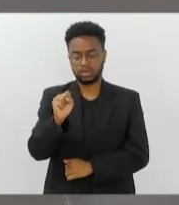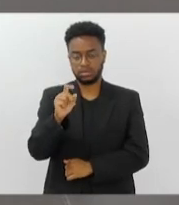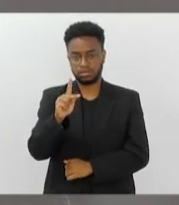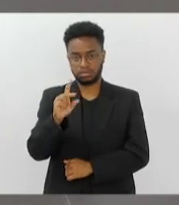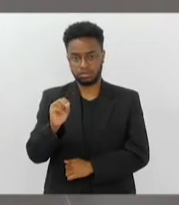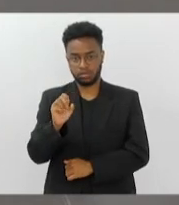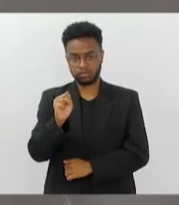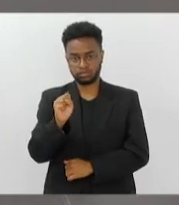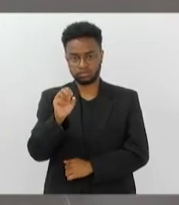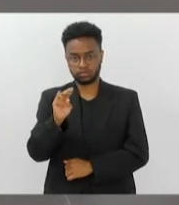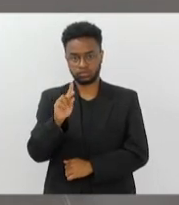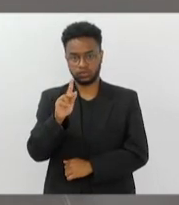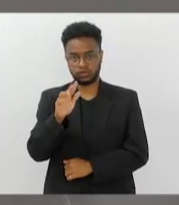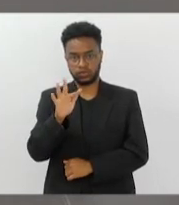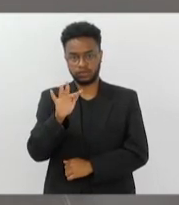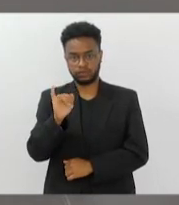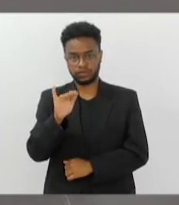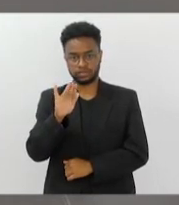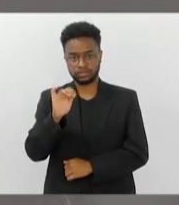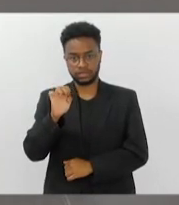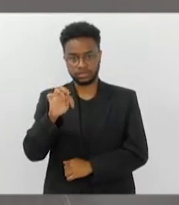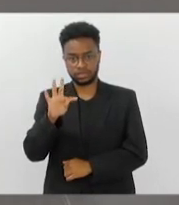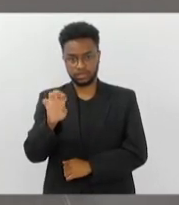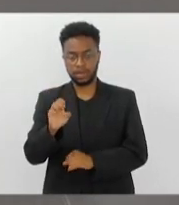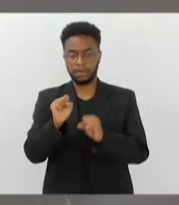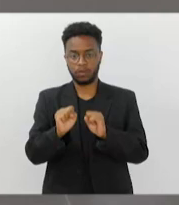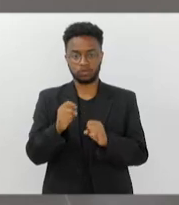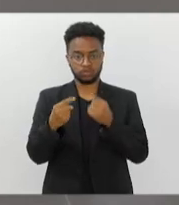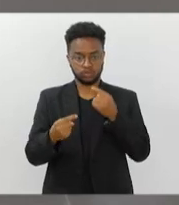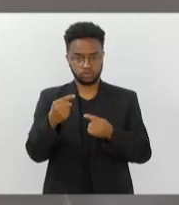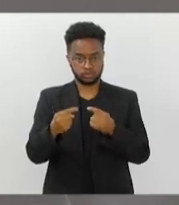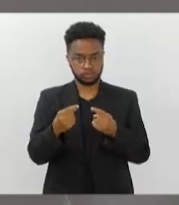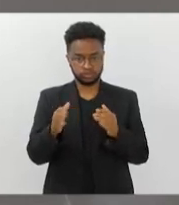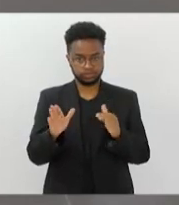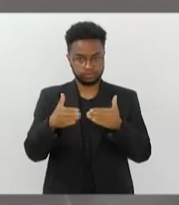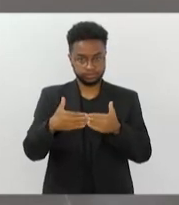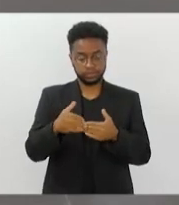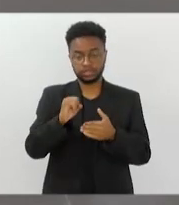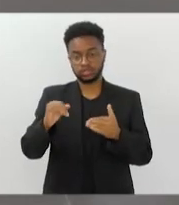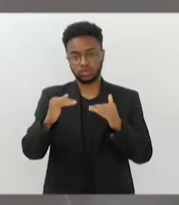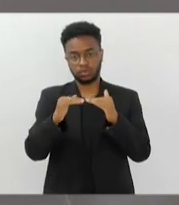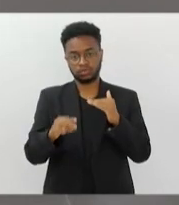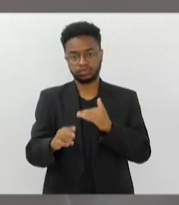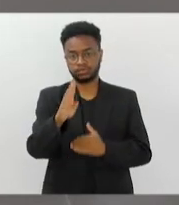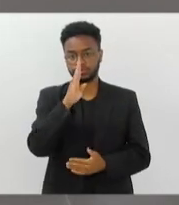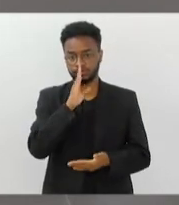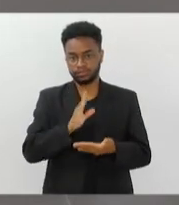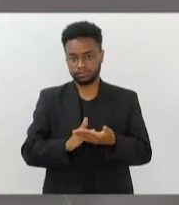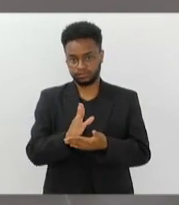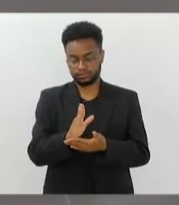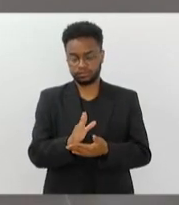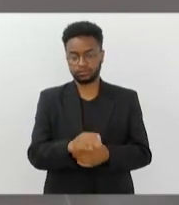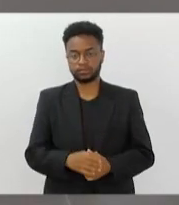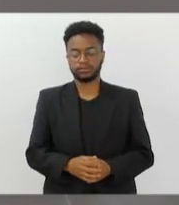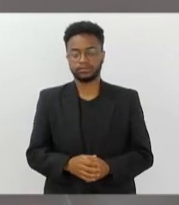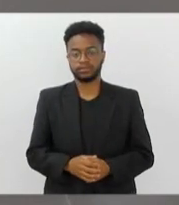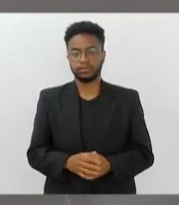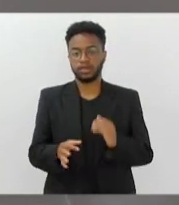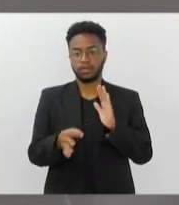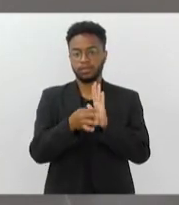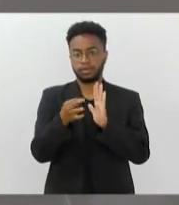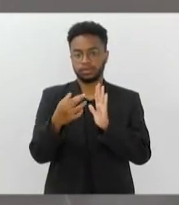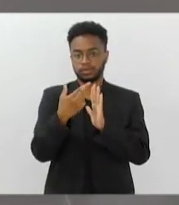Em discussão. Não havendo quem queira discutir, encerrada a discussão. Em votação. Os senhores que aprovam permaneçam como estão. Aprovado o parecer